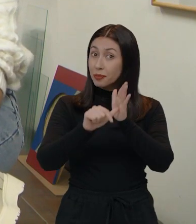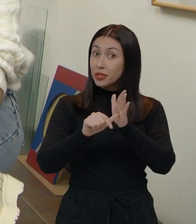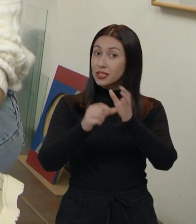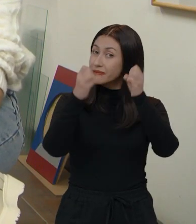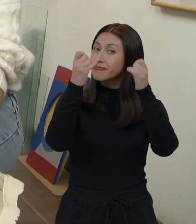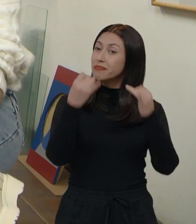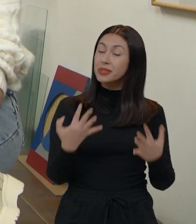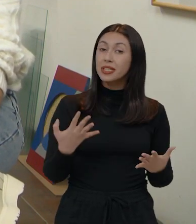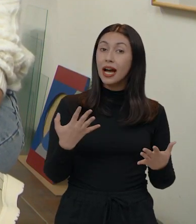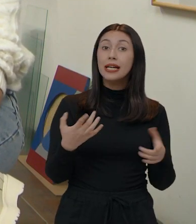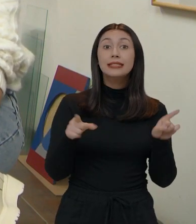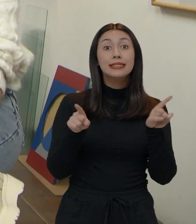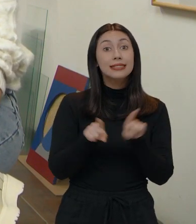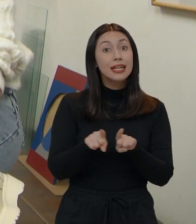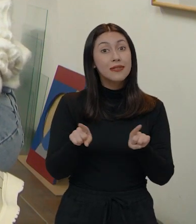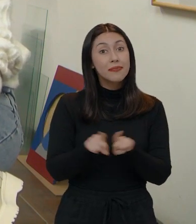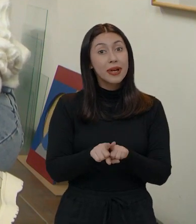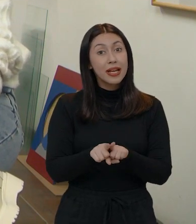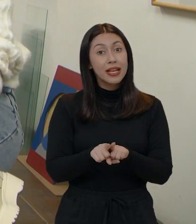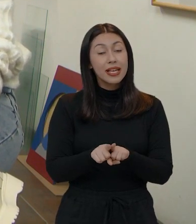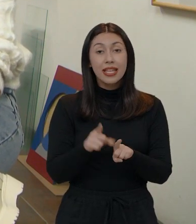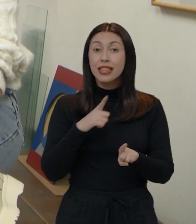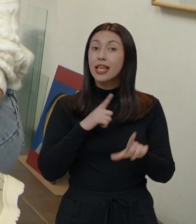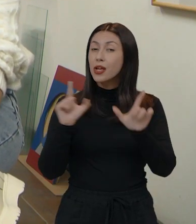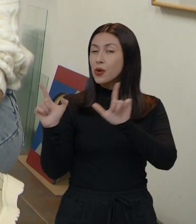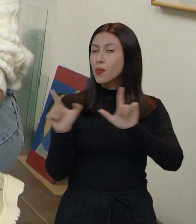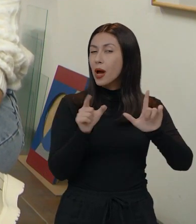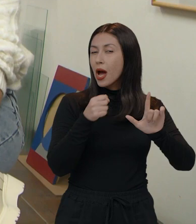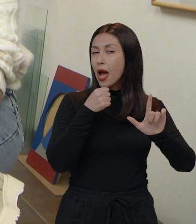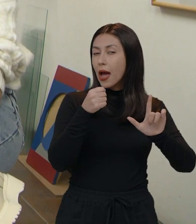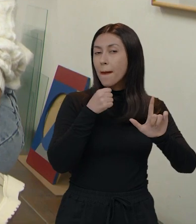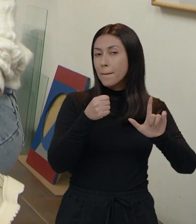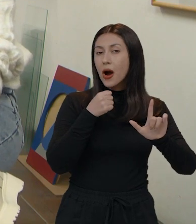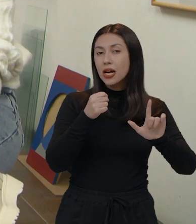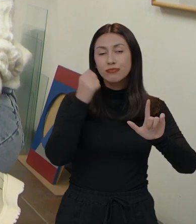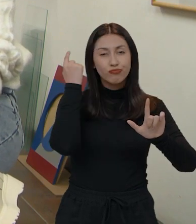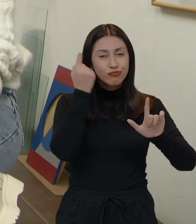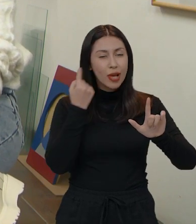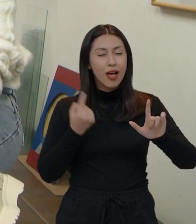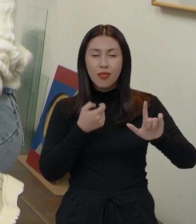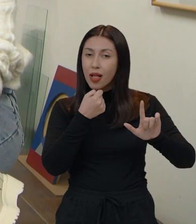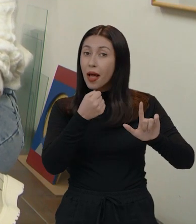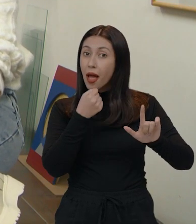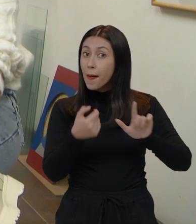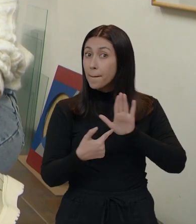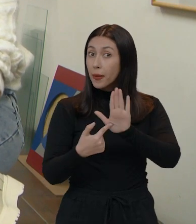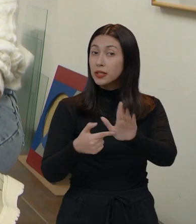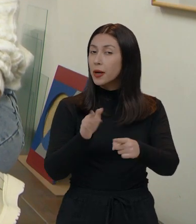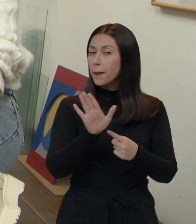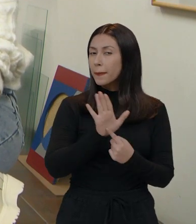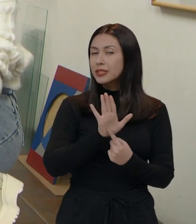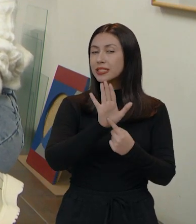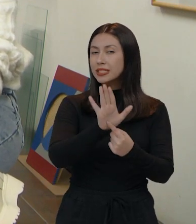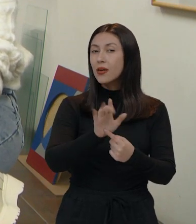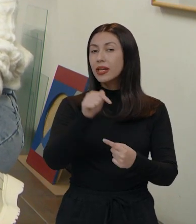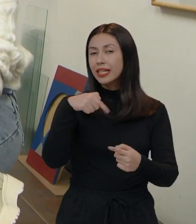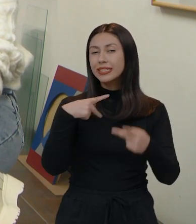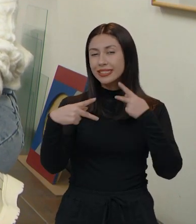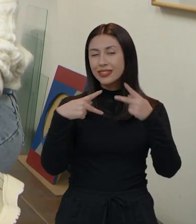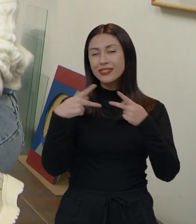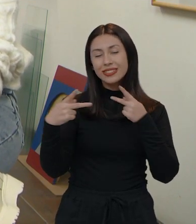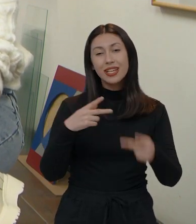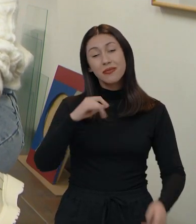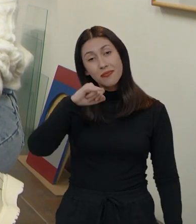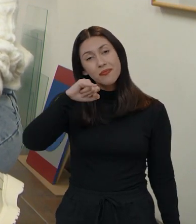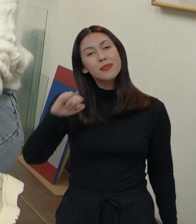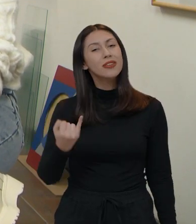No próximo bloco a gente vai falar sobre isso. E também a gente vai vir com um quadro, aí a repórter Tamires Vick vai falar de uma exposição que está acontecendo aqui em São José dos Campos